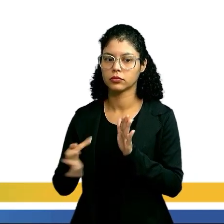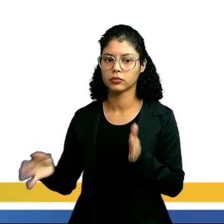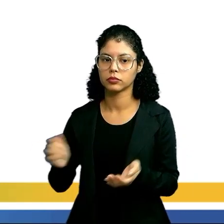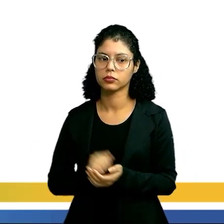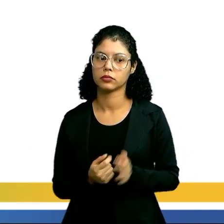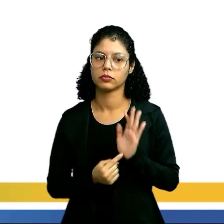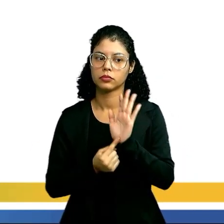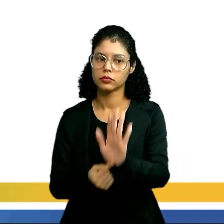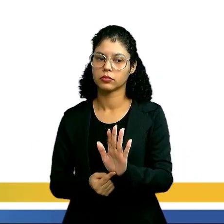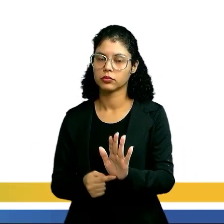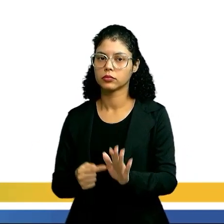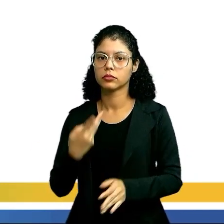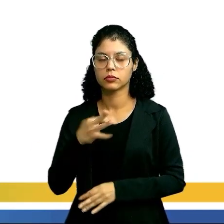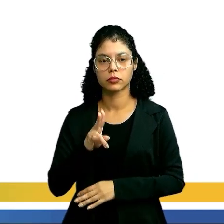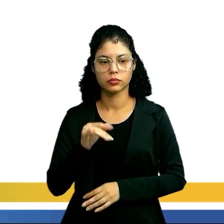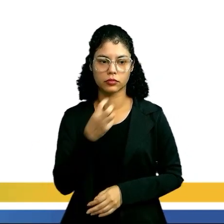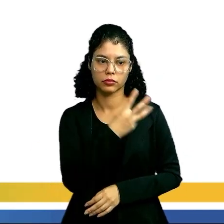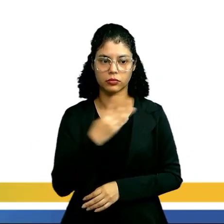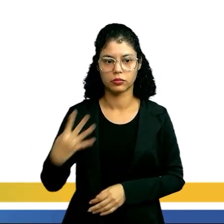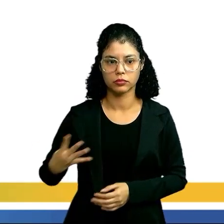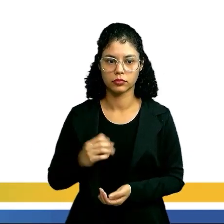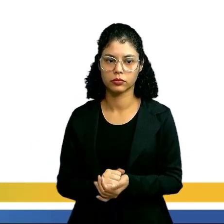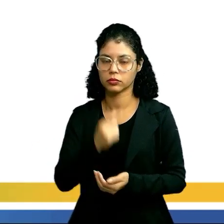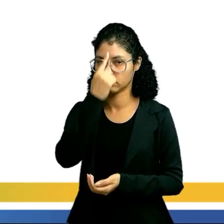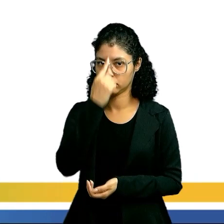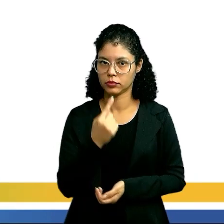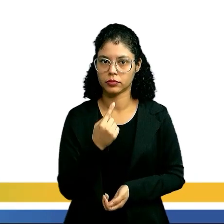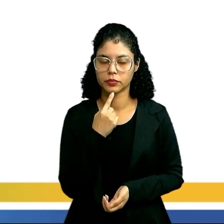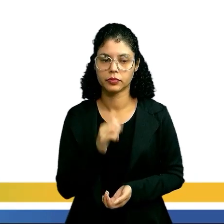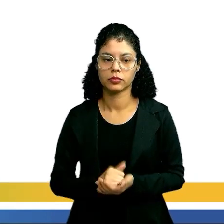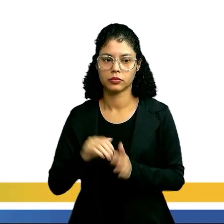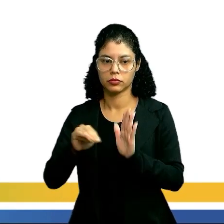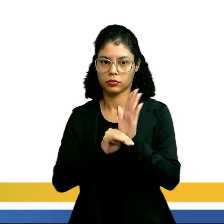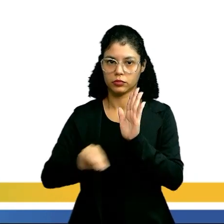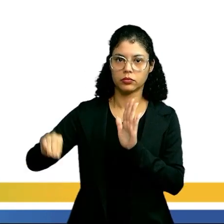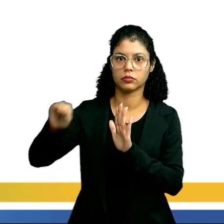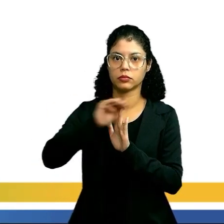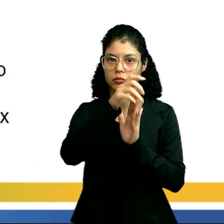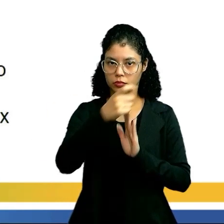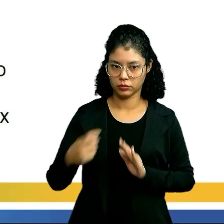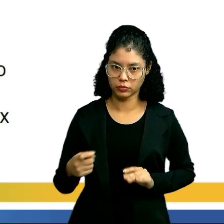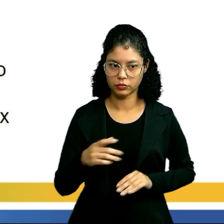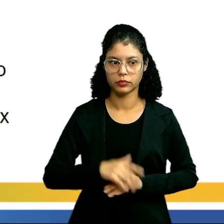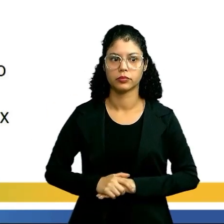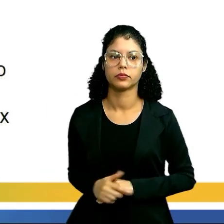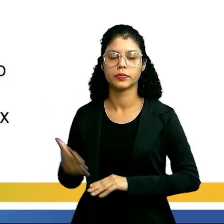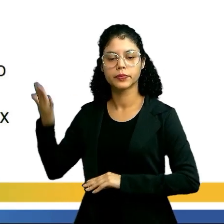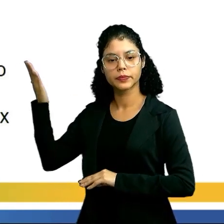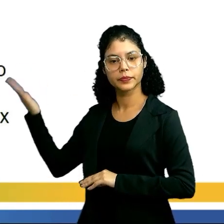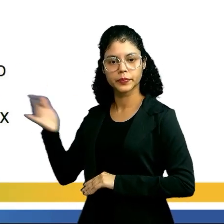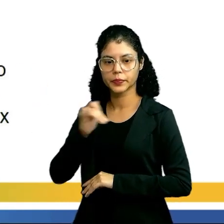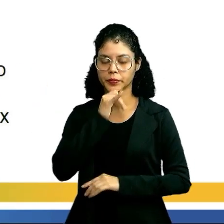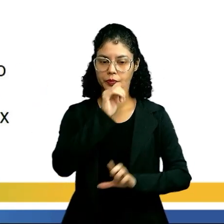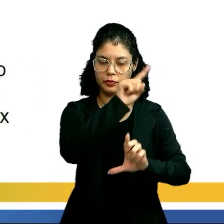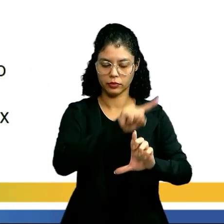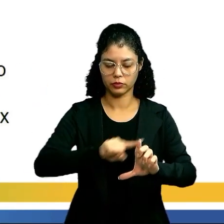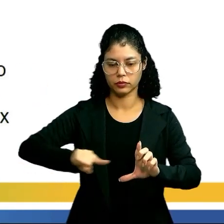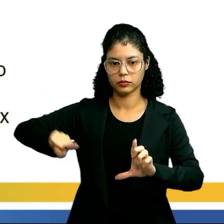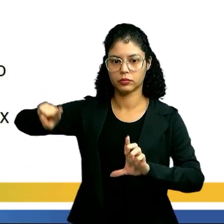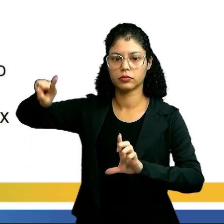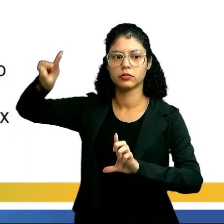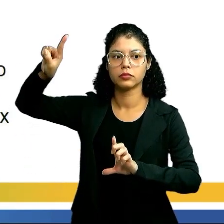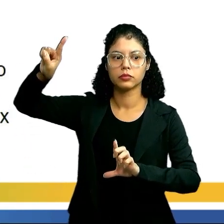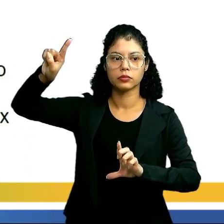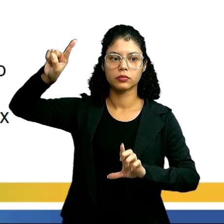não apresenta pontos nos quadrantes 3 e 4. Ela vai ficar sempre acima do eixo. Ok? Observa bem. Ela vai